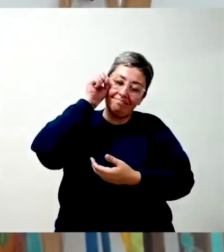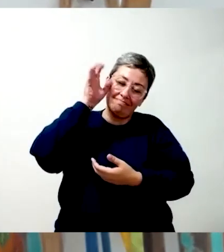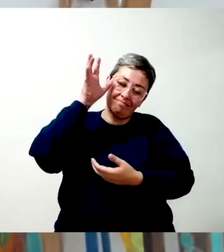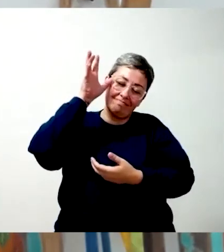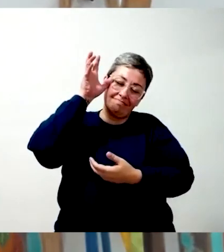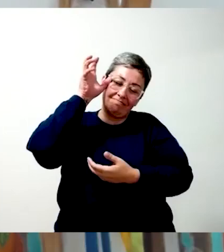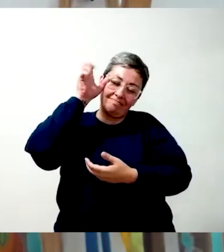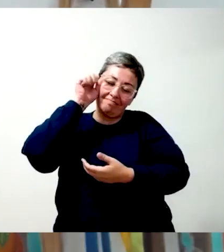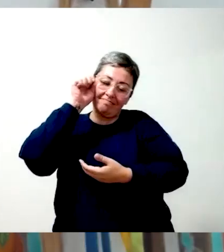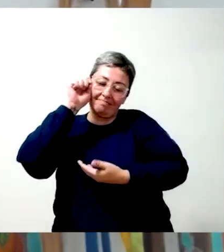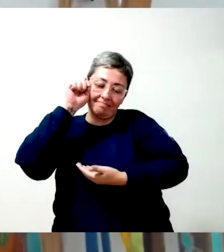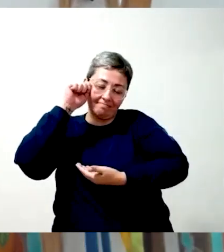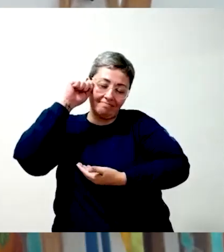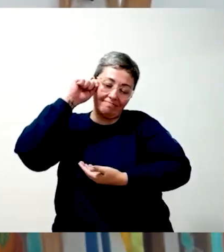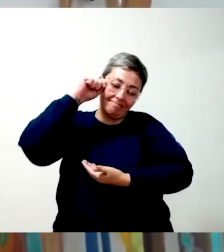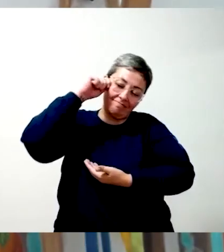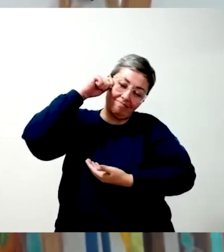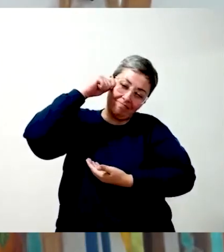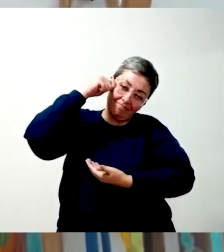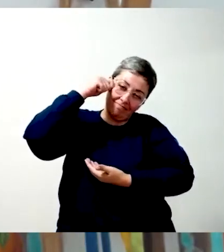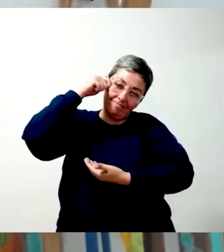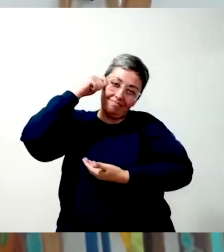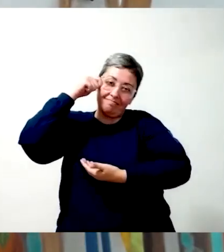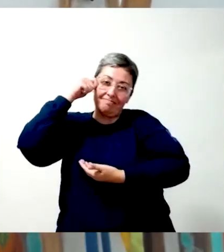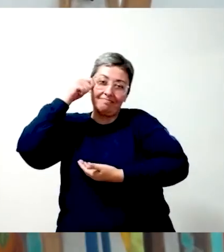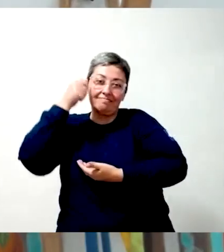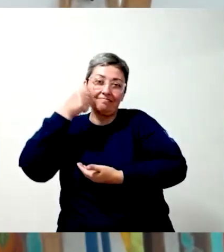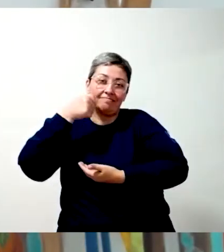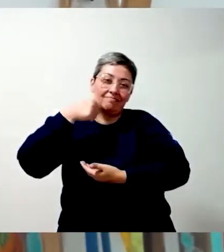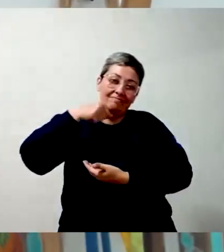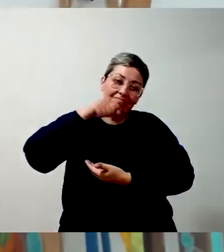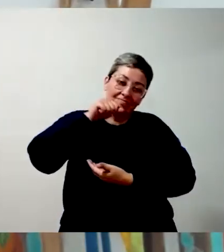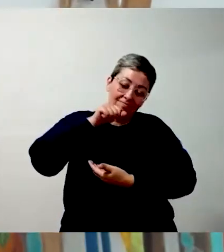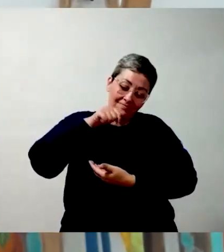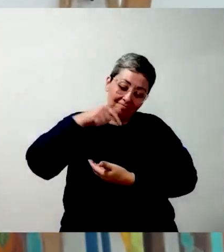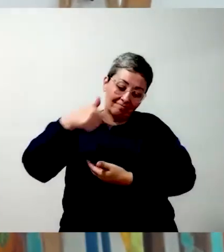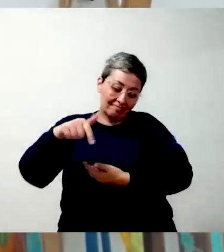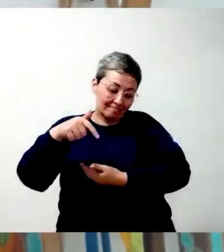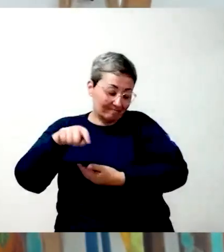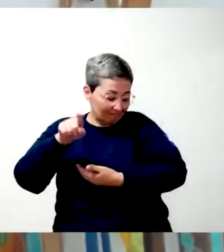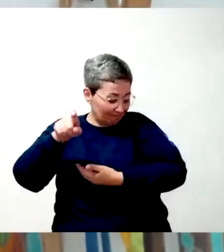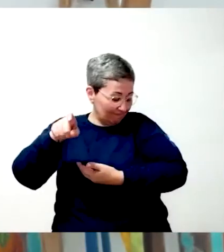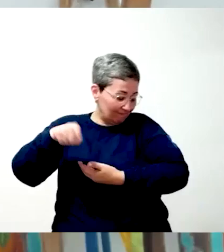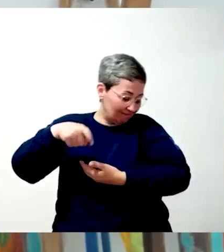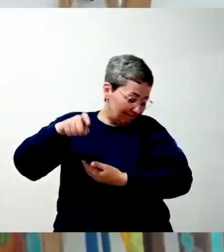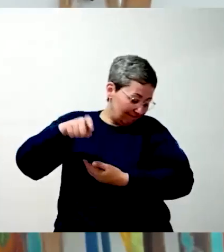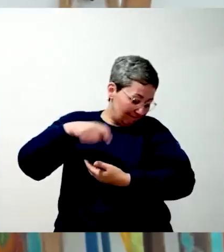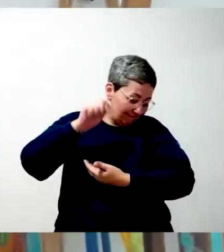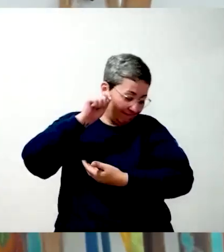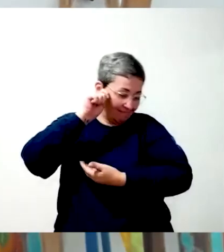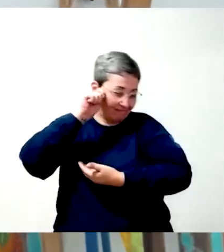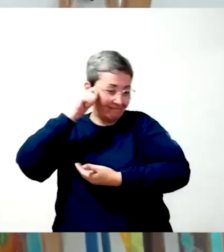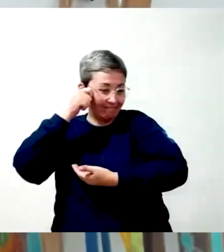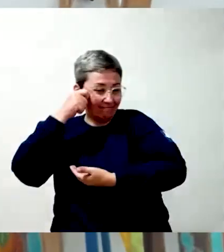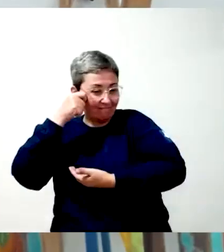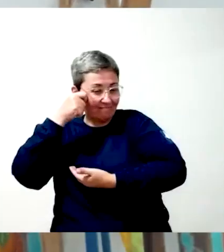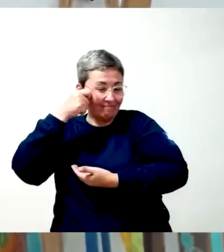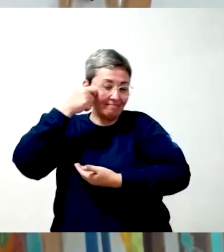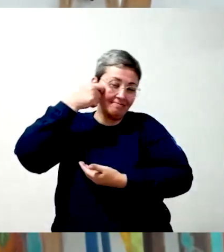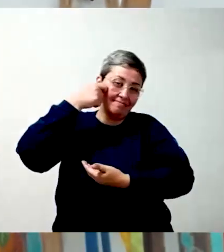Duerme, duerme, negrito, que tu mamá está en el campo,